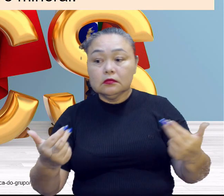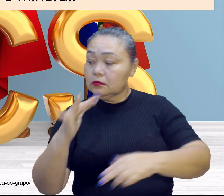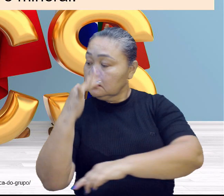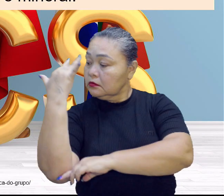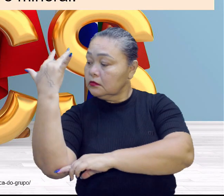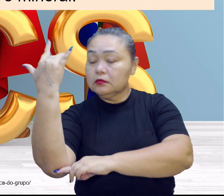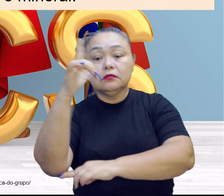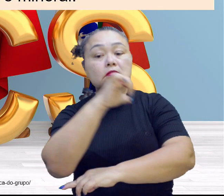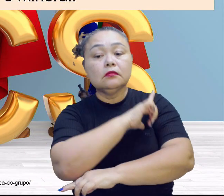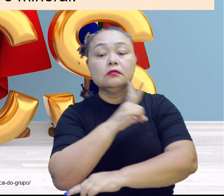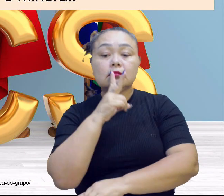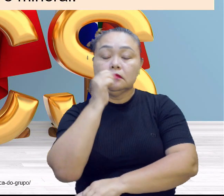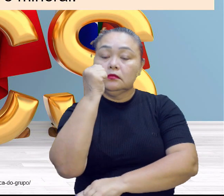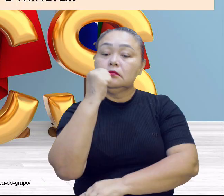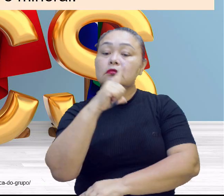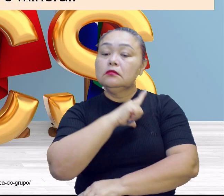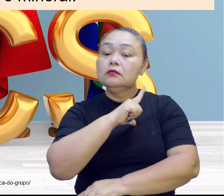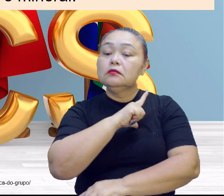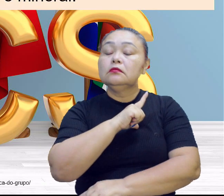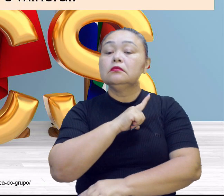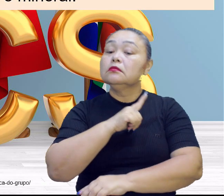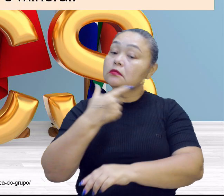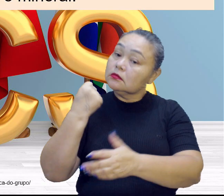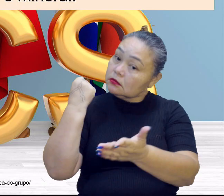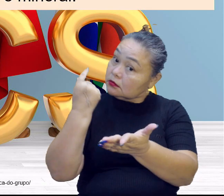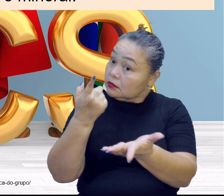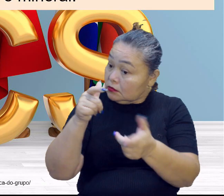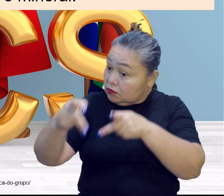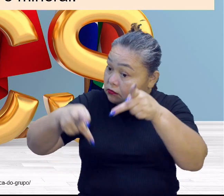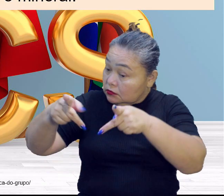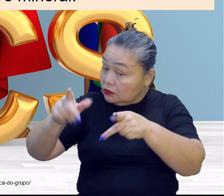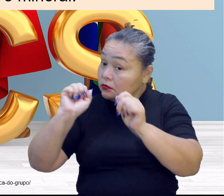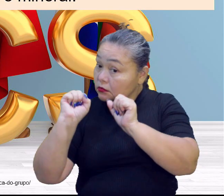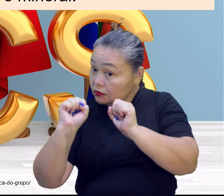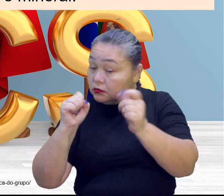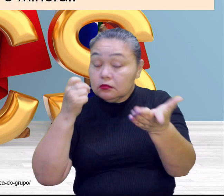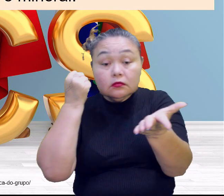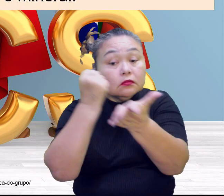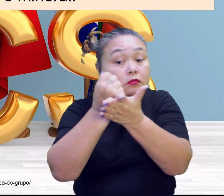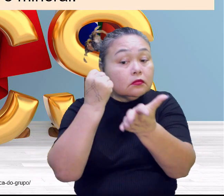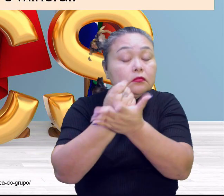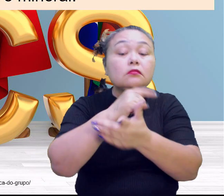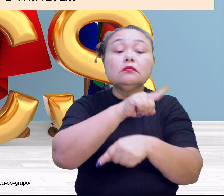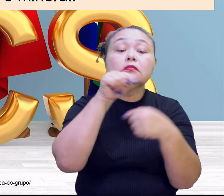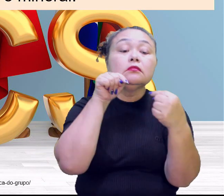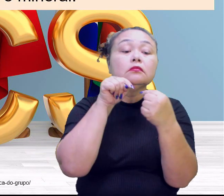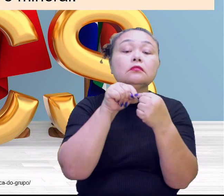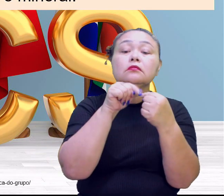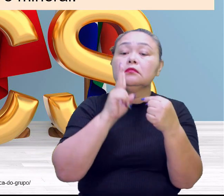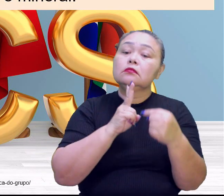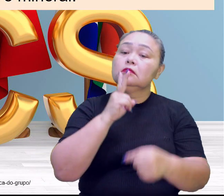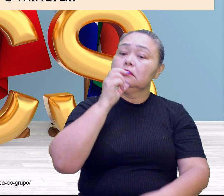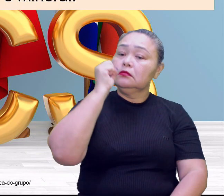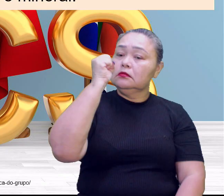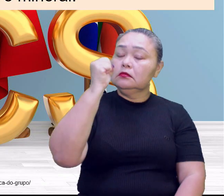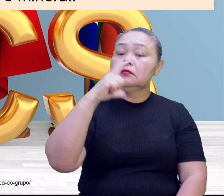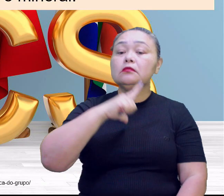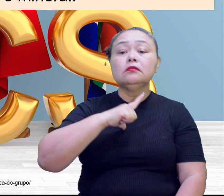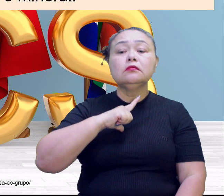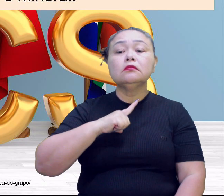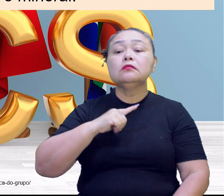e forte mercado consumidor. E qual que é o objetivo aí? O objetivo é fortalecer